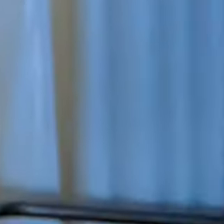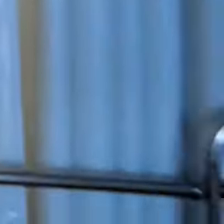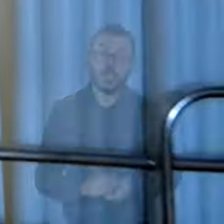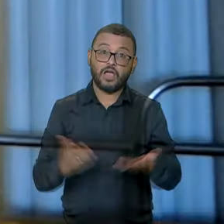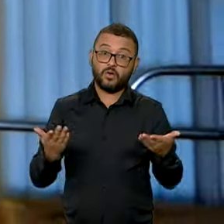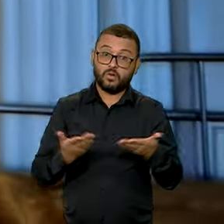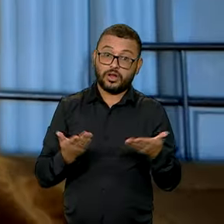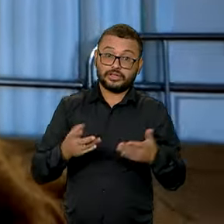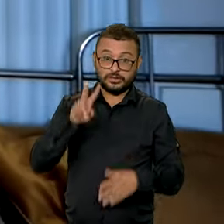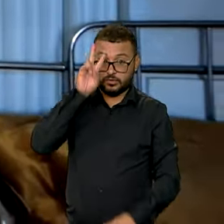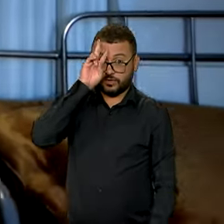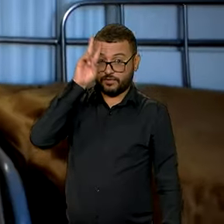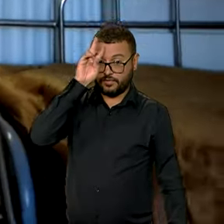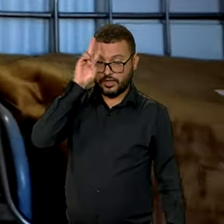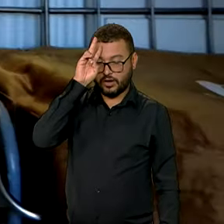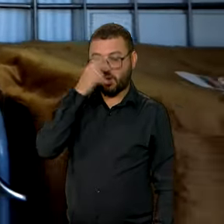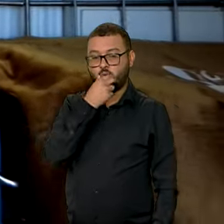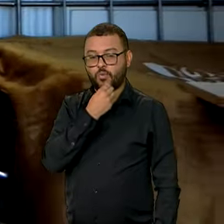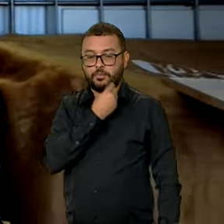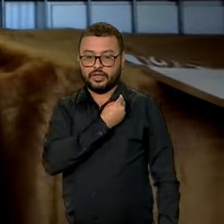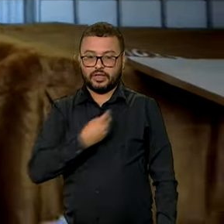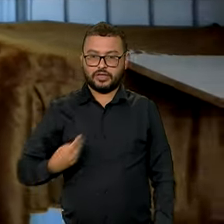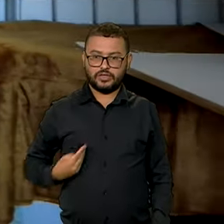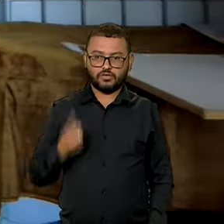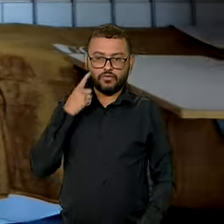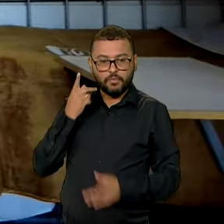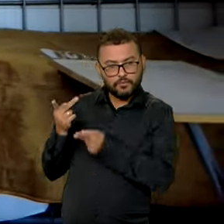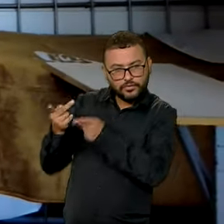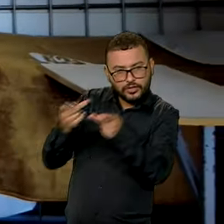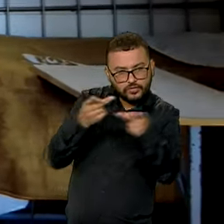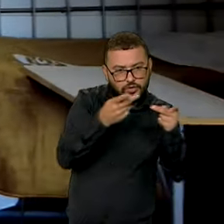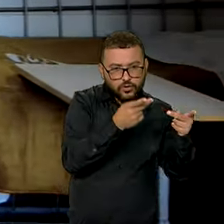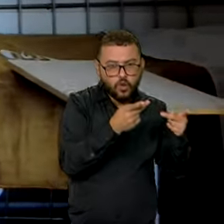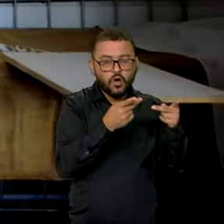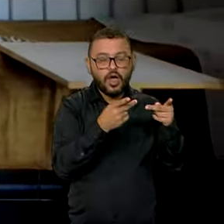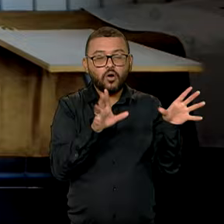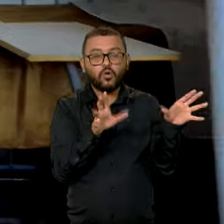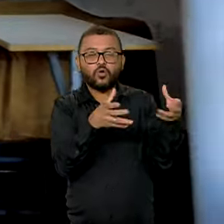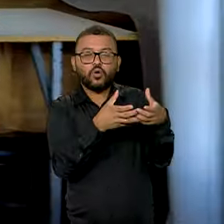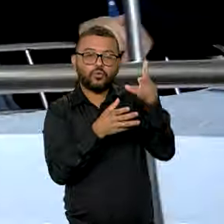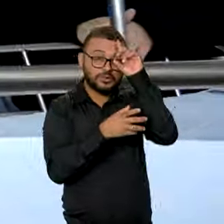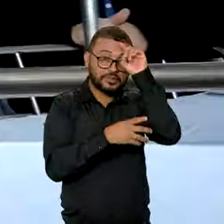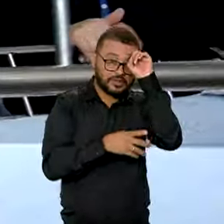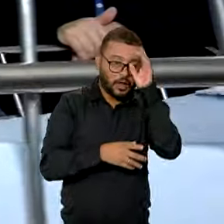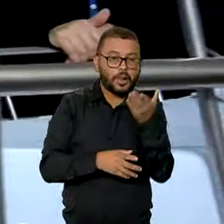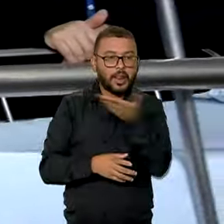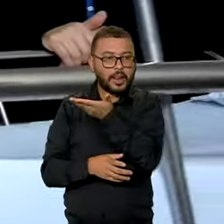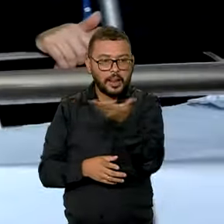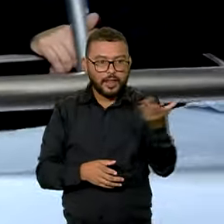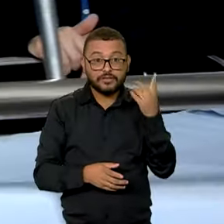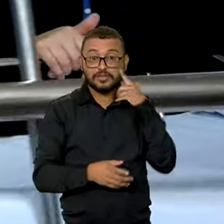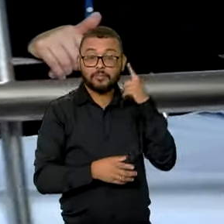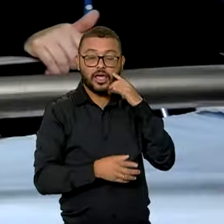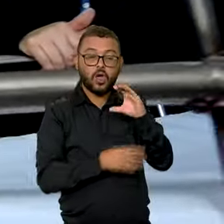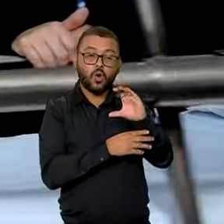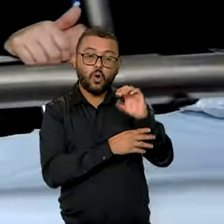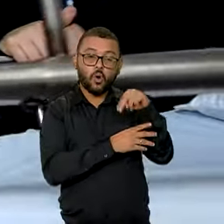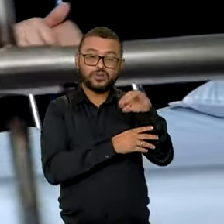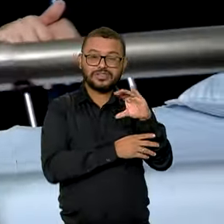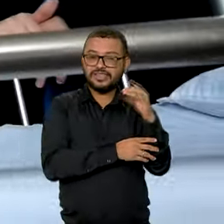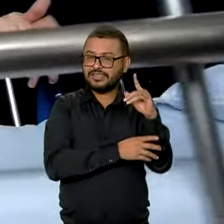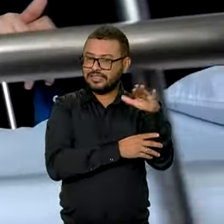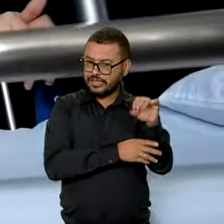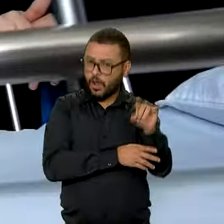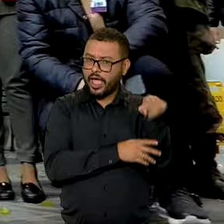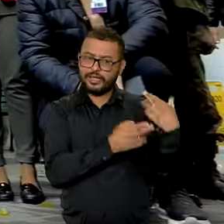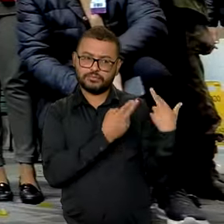Nesta segunda-feira, o ministro da Reconstrução visitou as instalações do Grupo Hospitalar Conceição, principal grupo de hospitais federais do sul